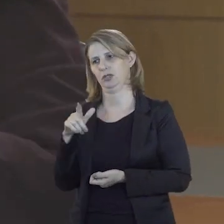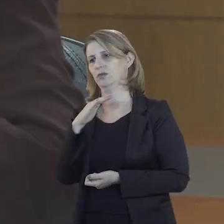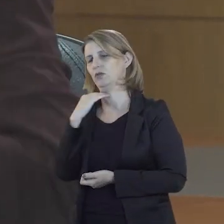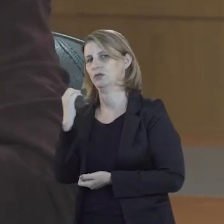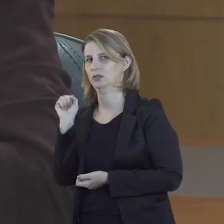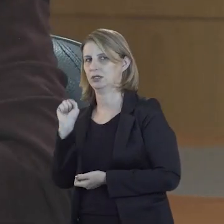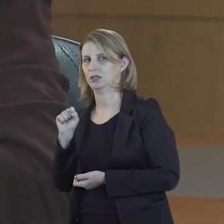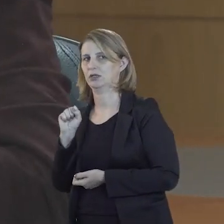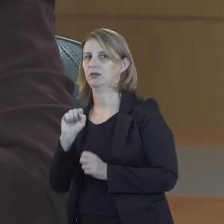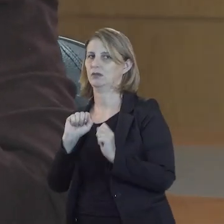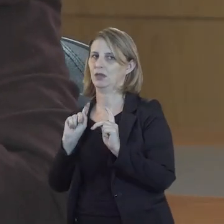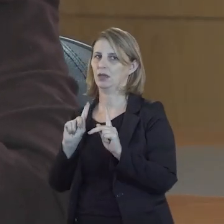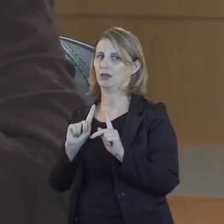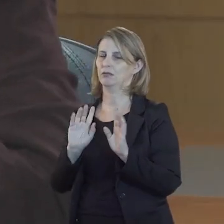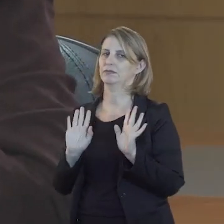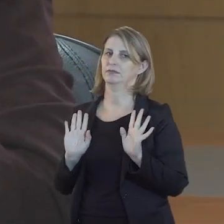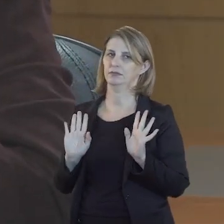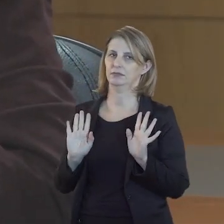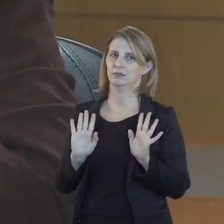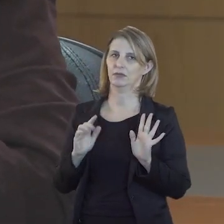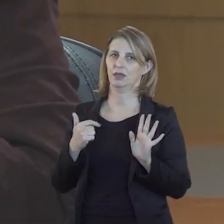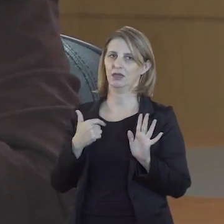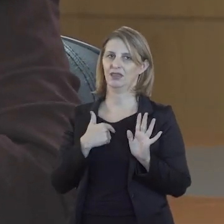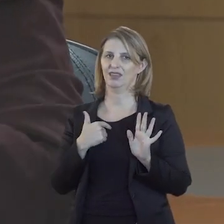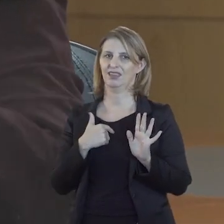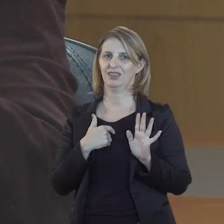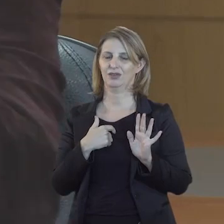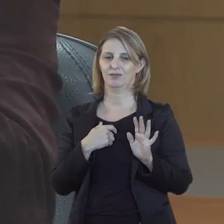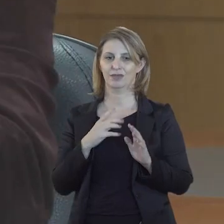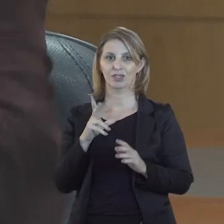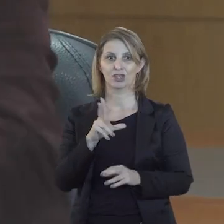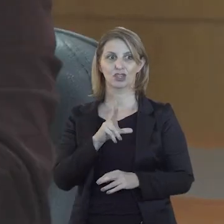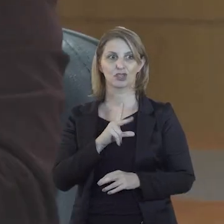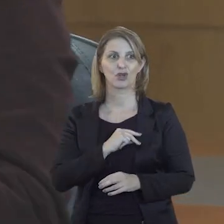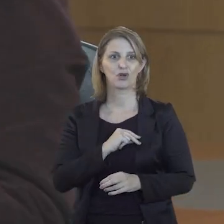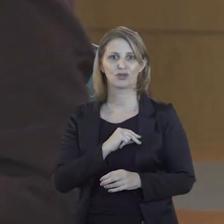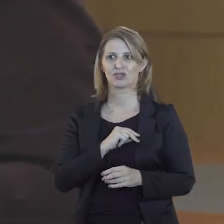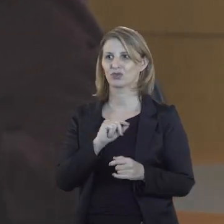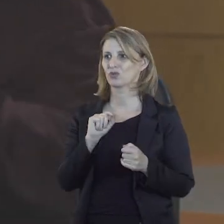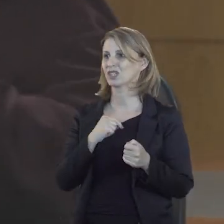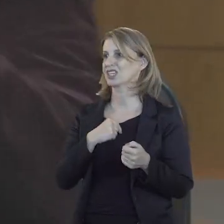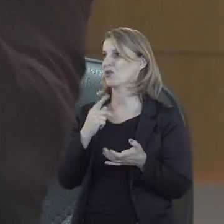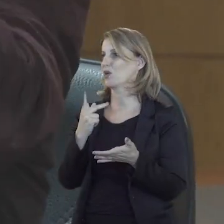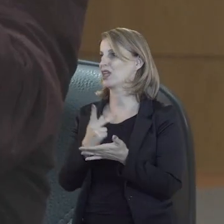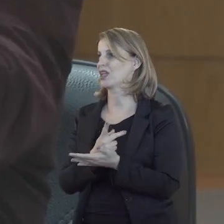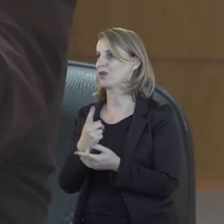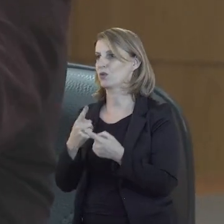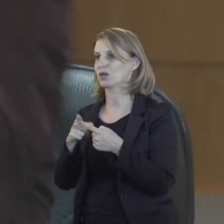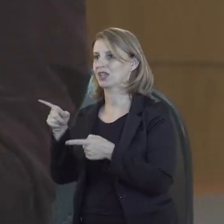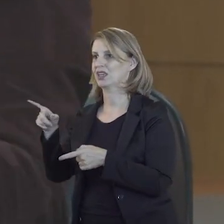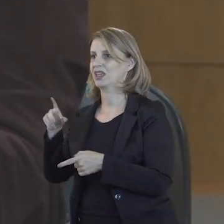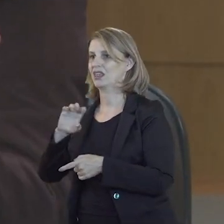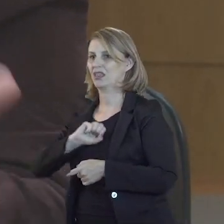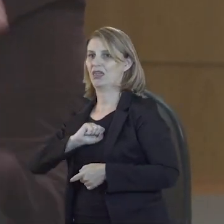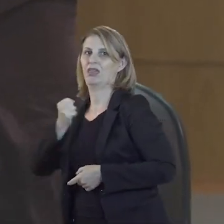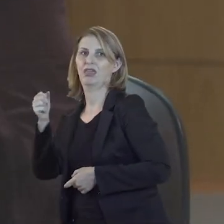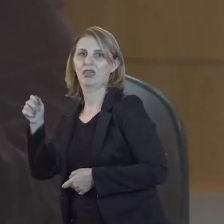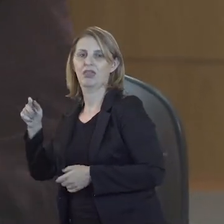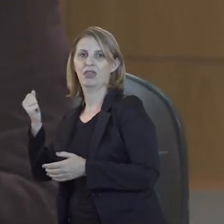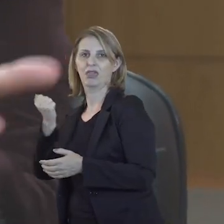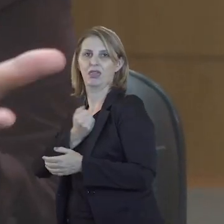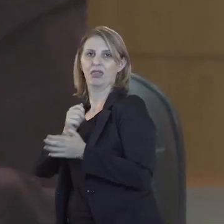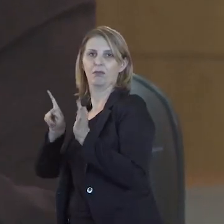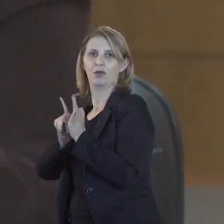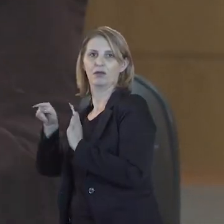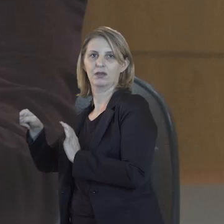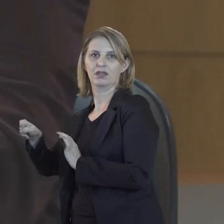gerenciando, sim, eu senti a perda dele, sim, eu senti. Sim, como técnico, a gente vai lá, nossa, o que eu deixei de fazer, o que eu não